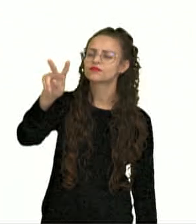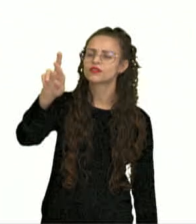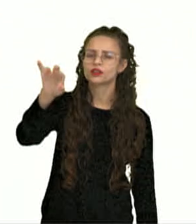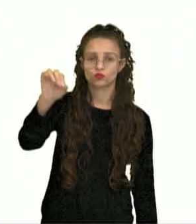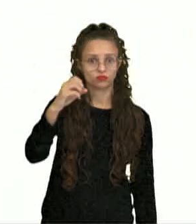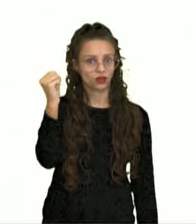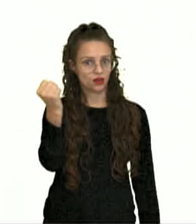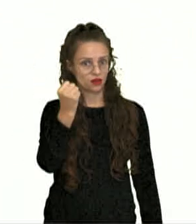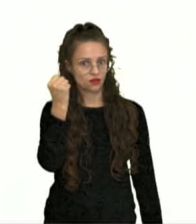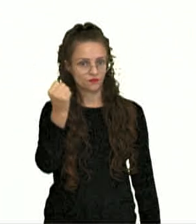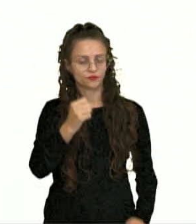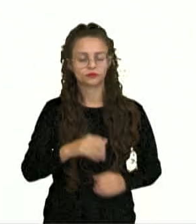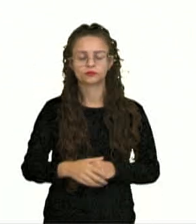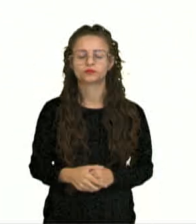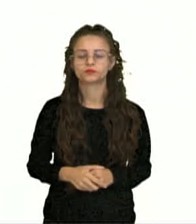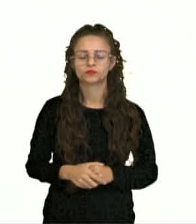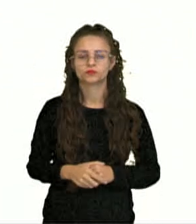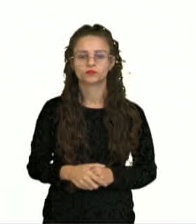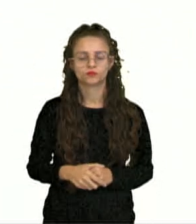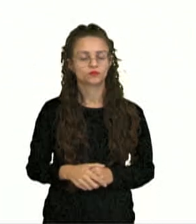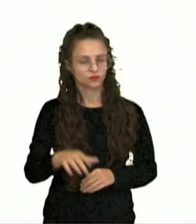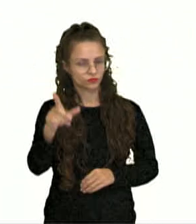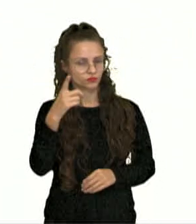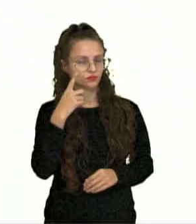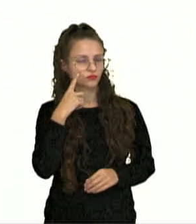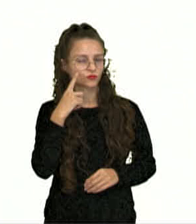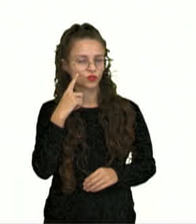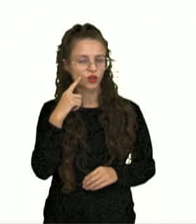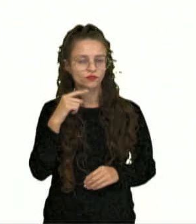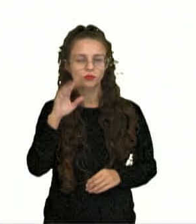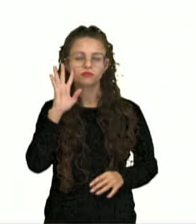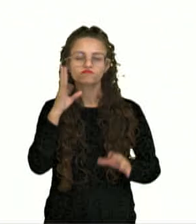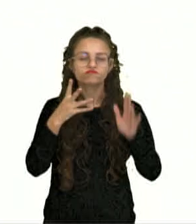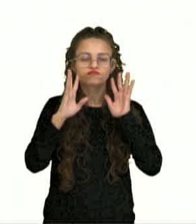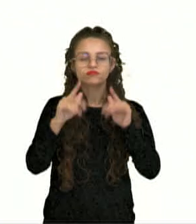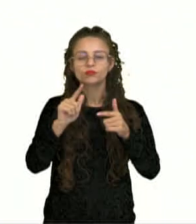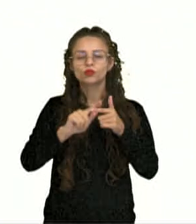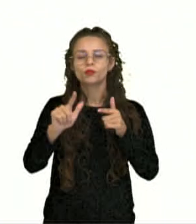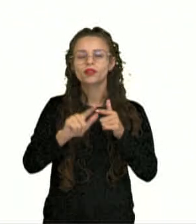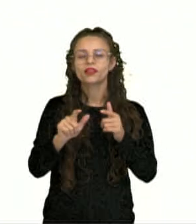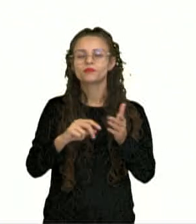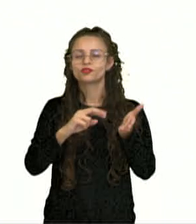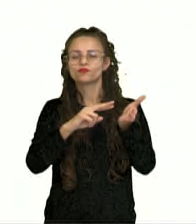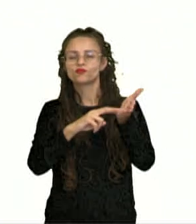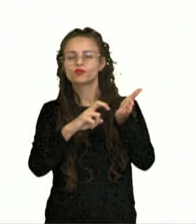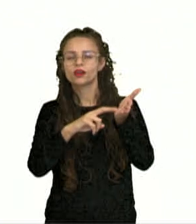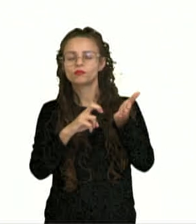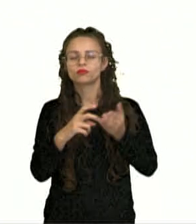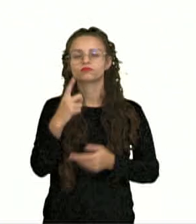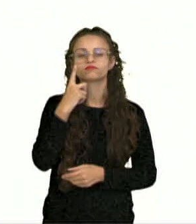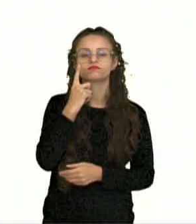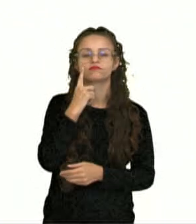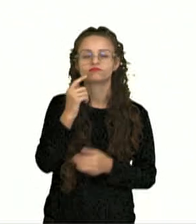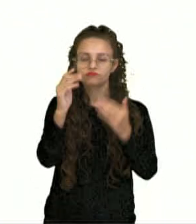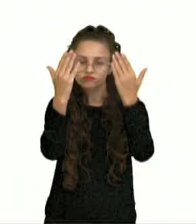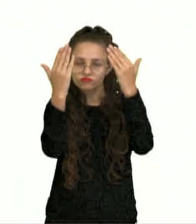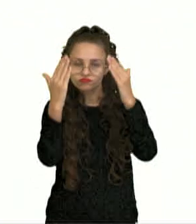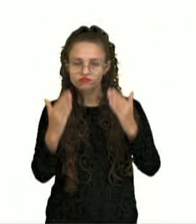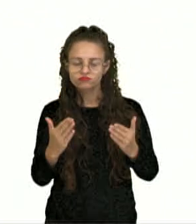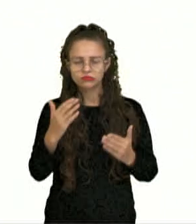né? Vamos já dissolvendo aqui os probleminhas de glossário, né? Os probleminhas